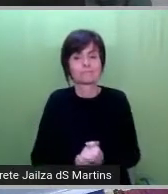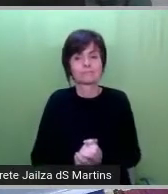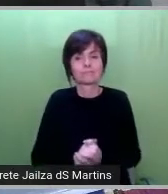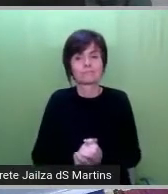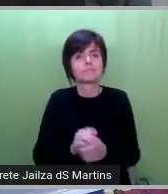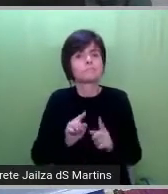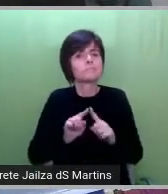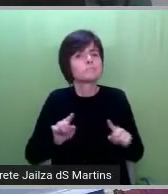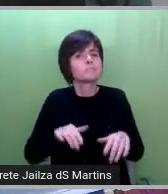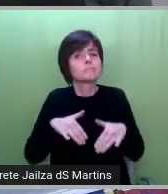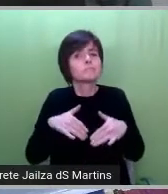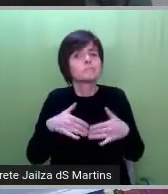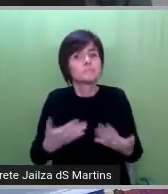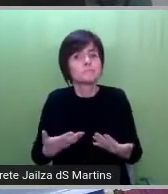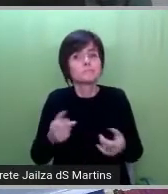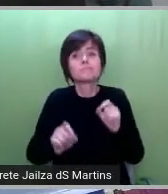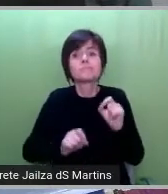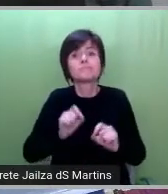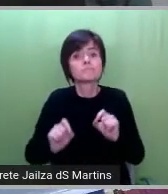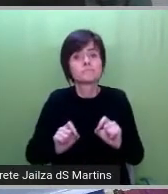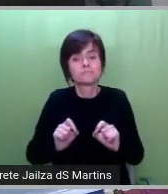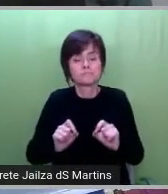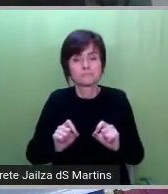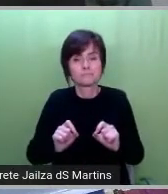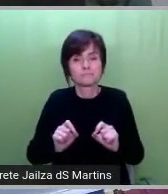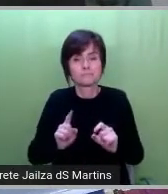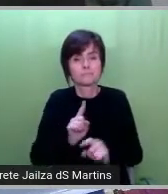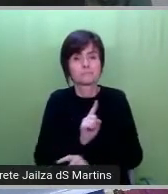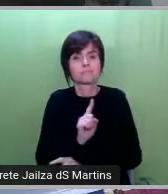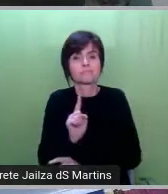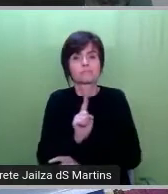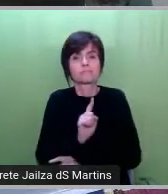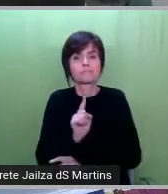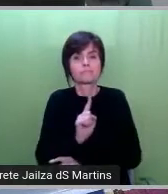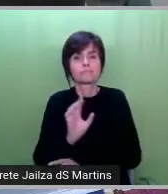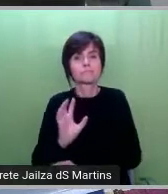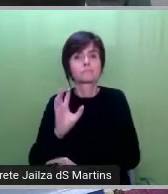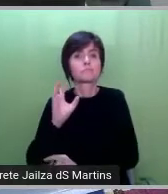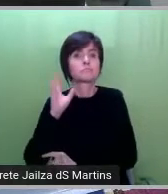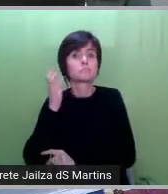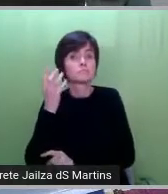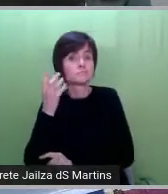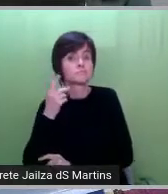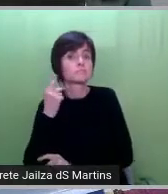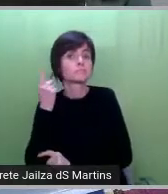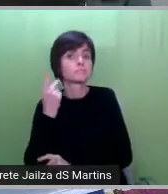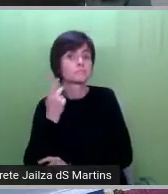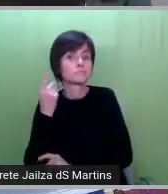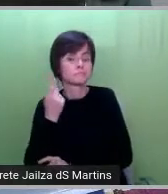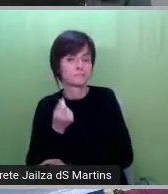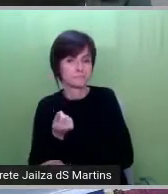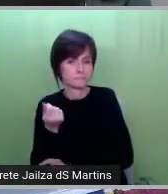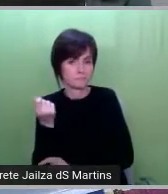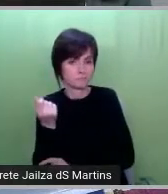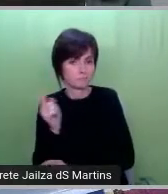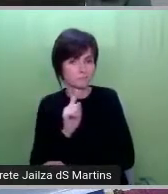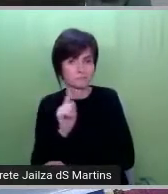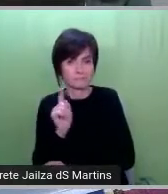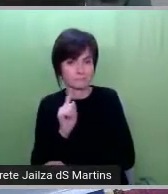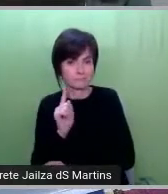mas então, veja, isso aí não é resultado da política monetária.